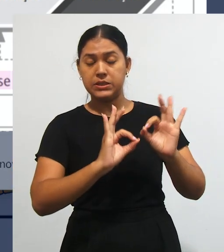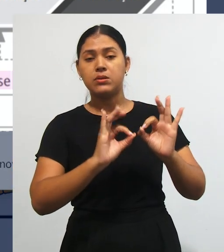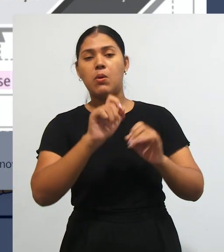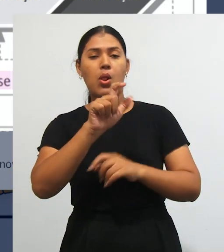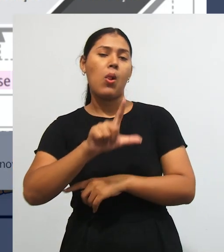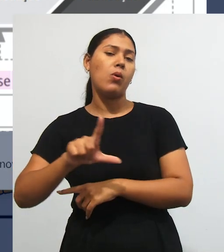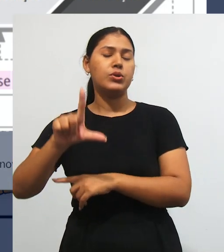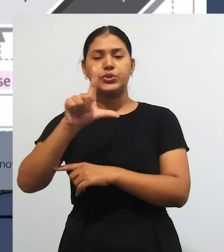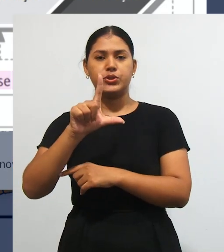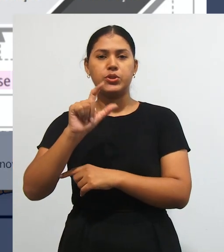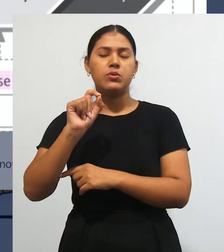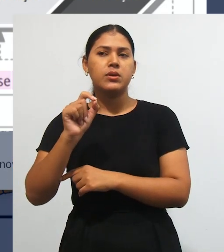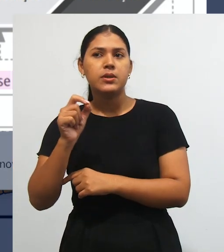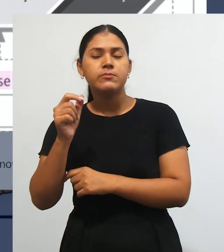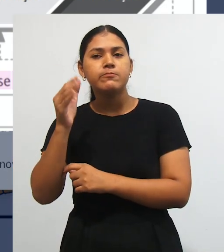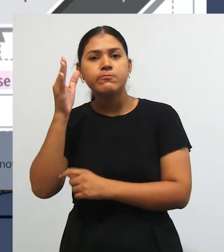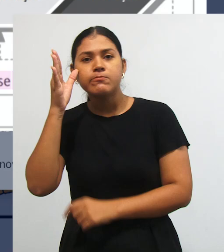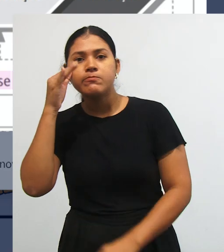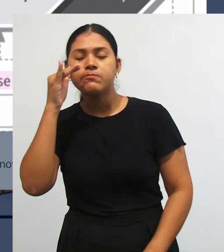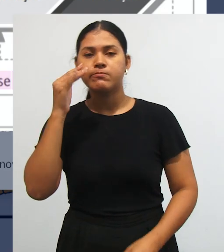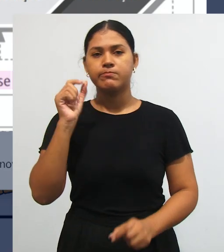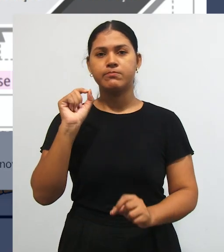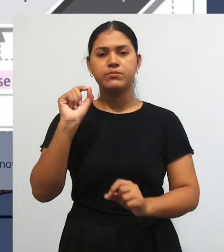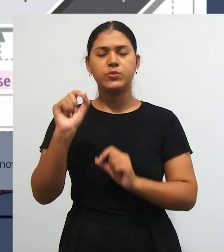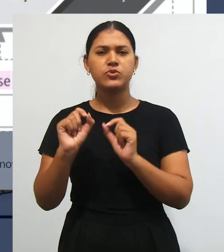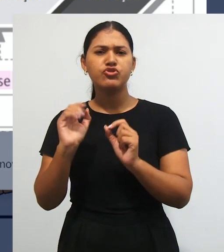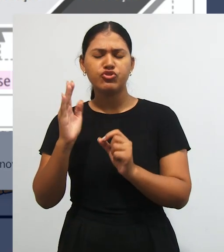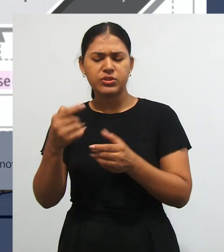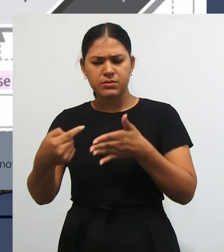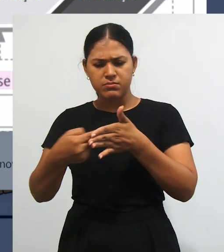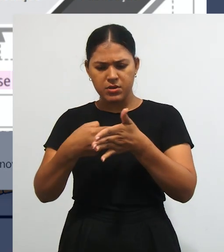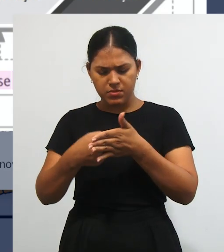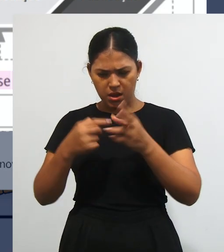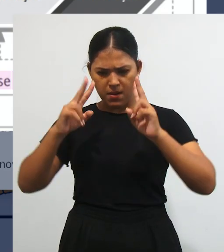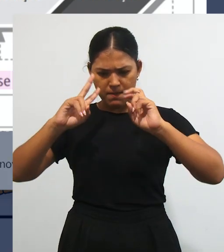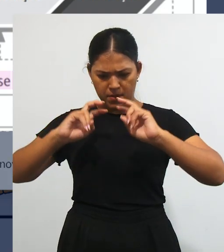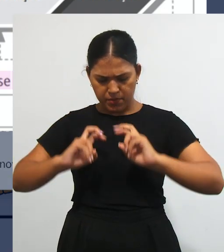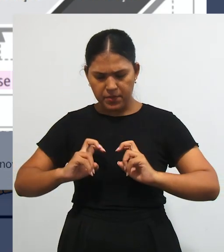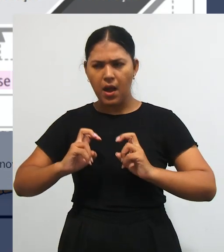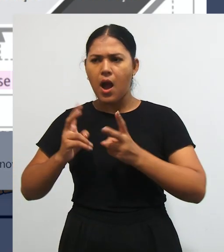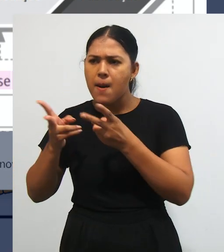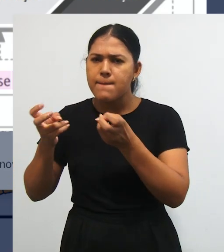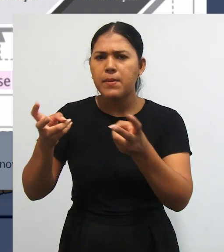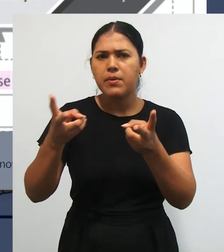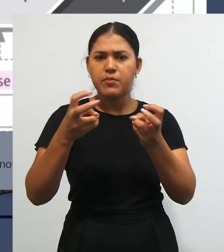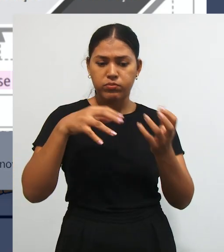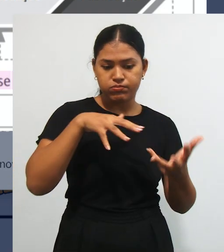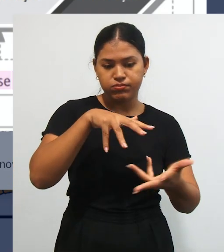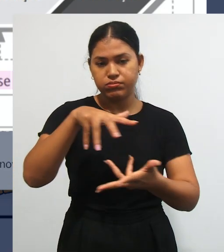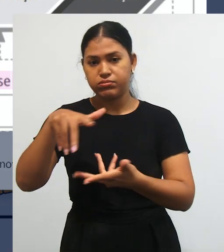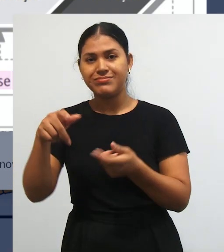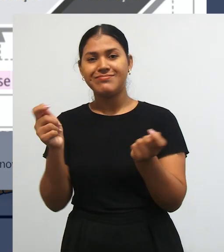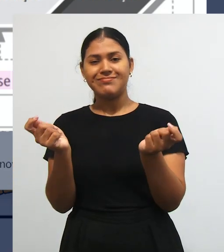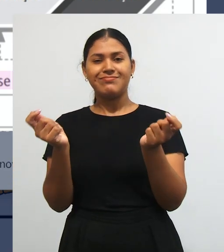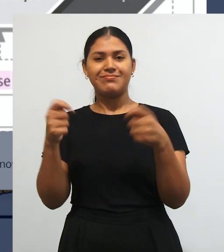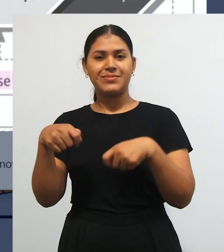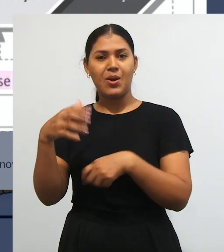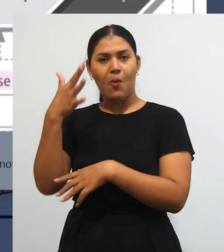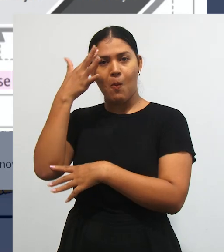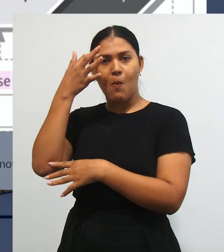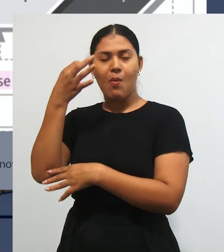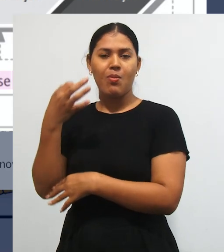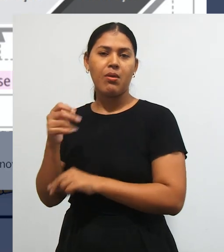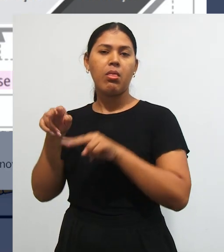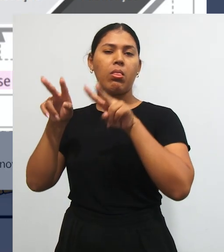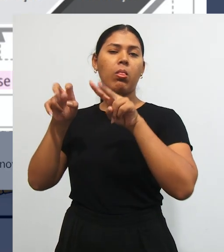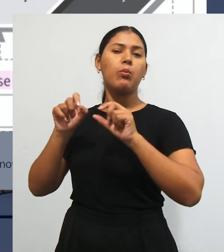em que veio a curiosidade, né? Você se indagou, você está indagando a realidade, então você concebe um tema,